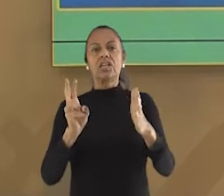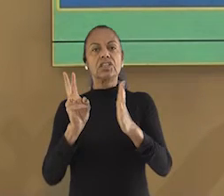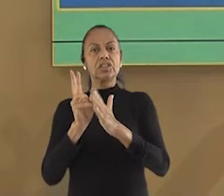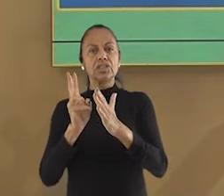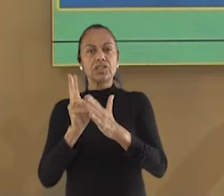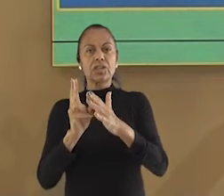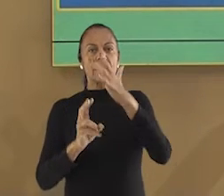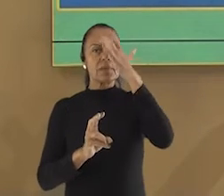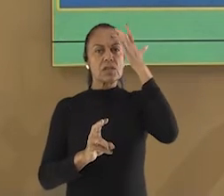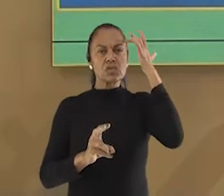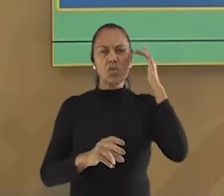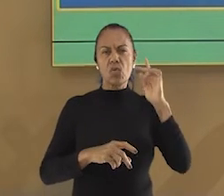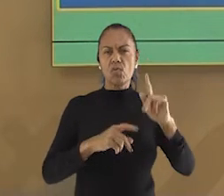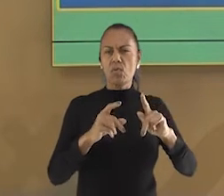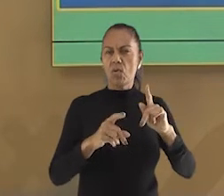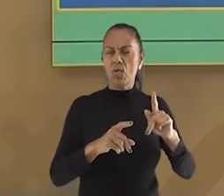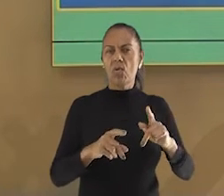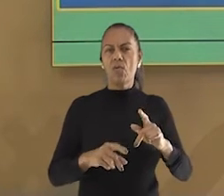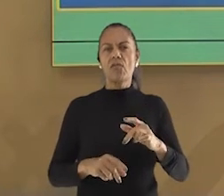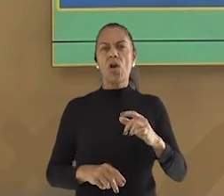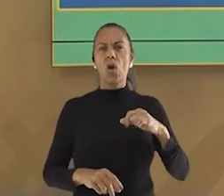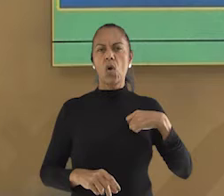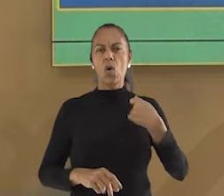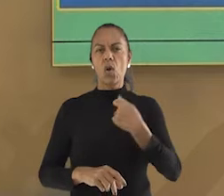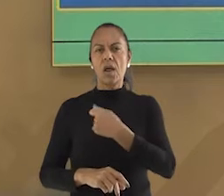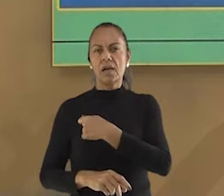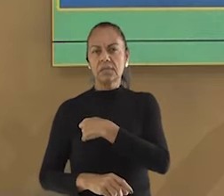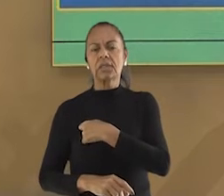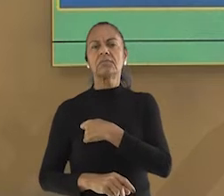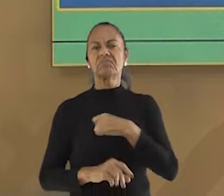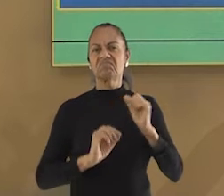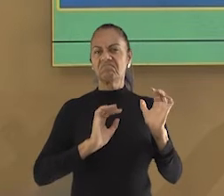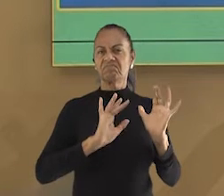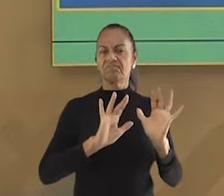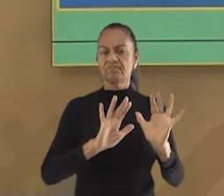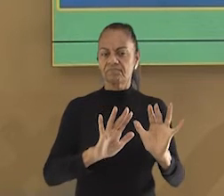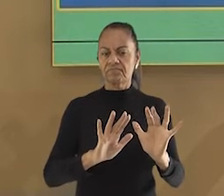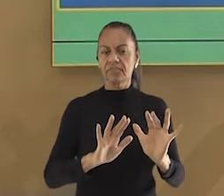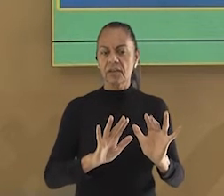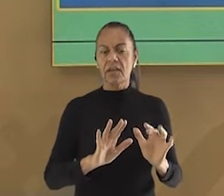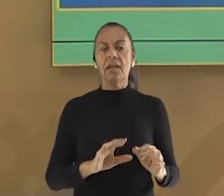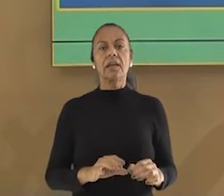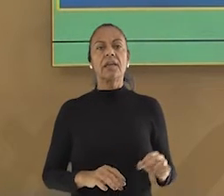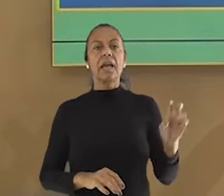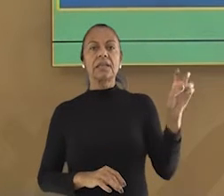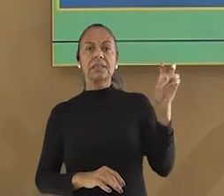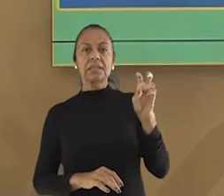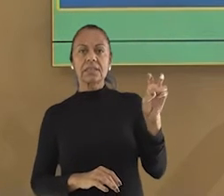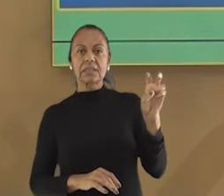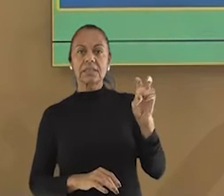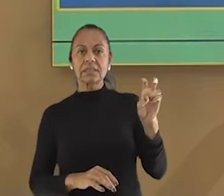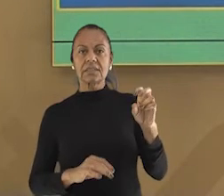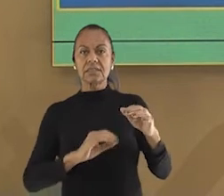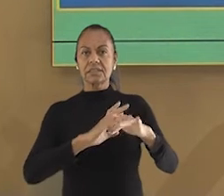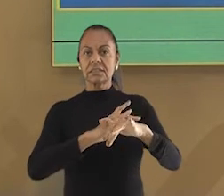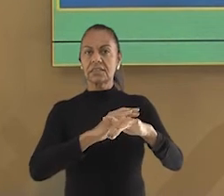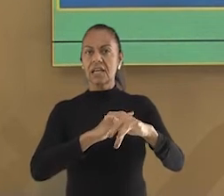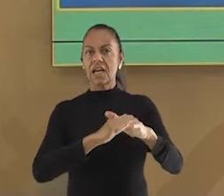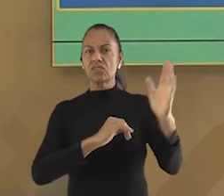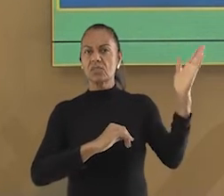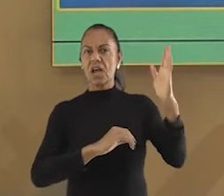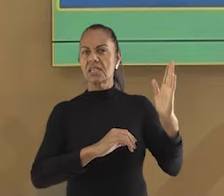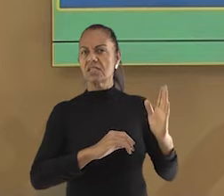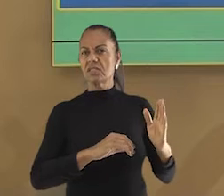e portugueses. Também passou por diversos fluxos migratórios e cresceu a ponto de ser a quinta